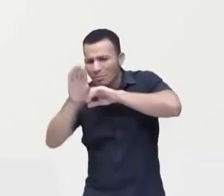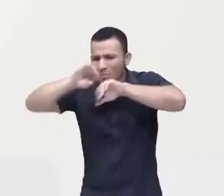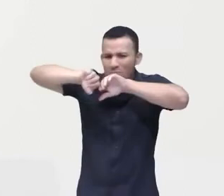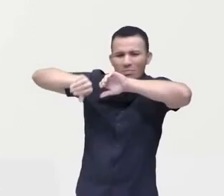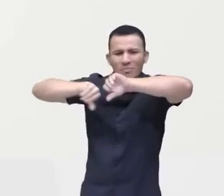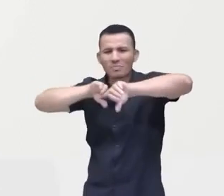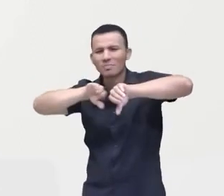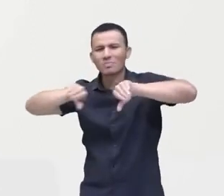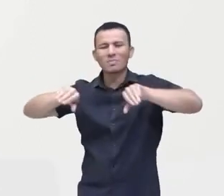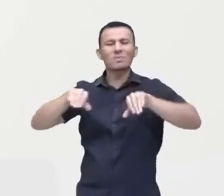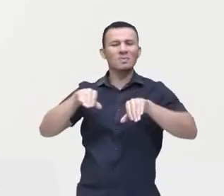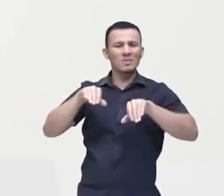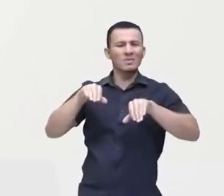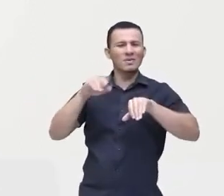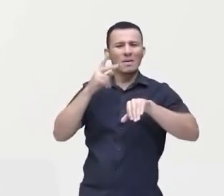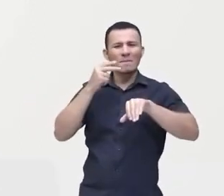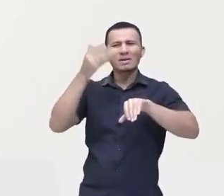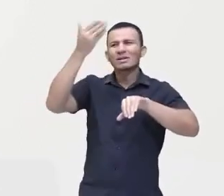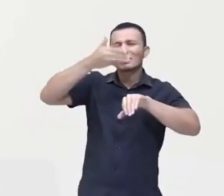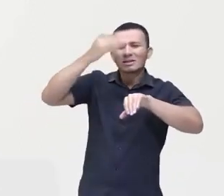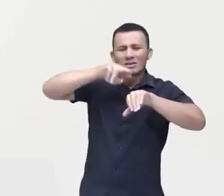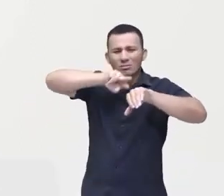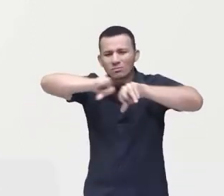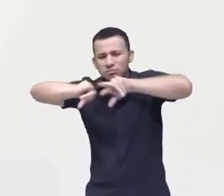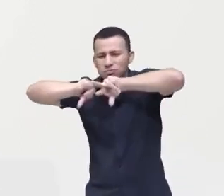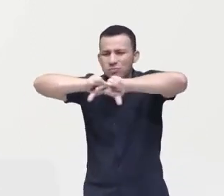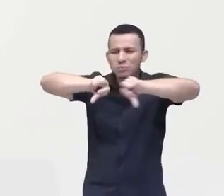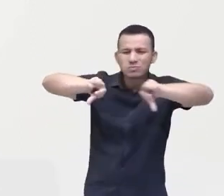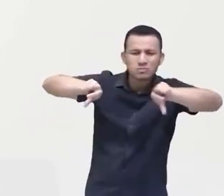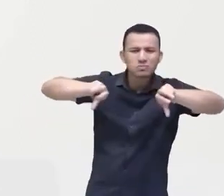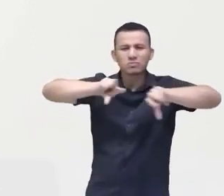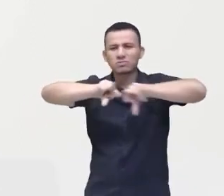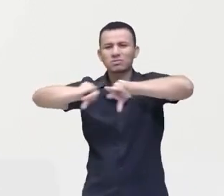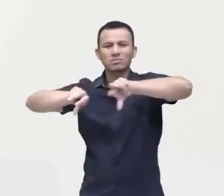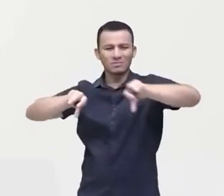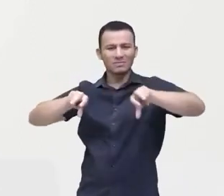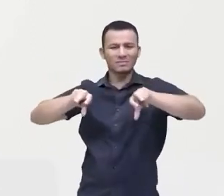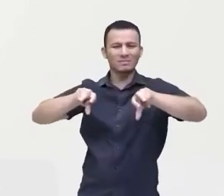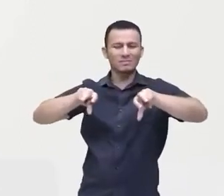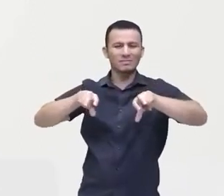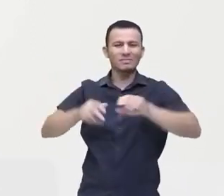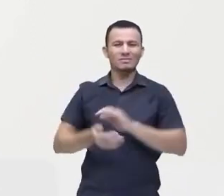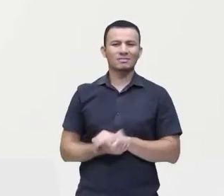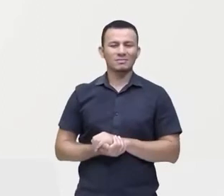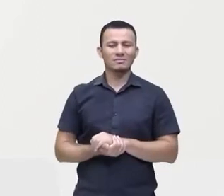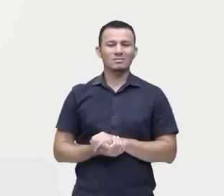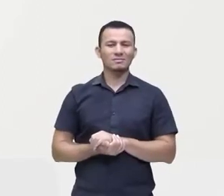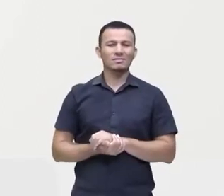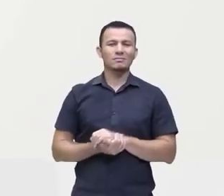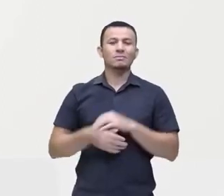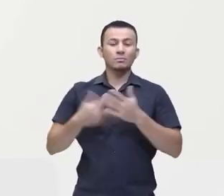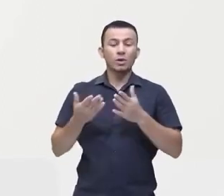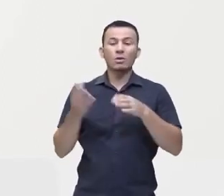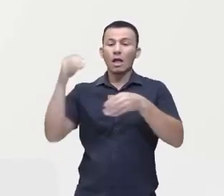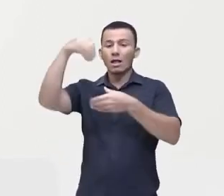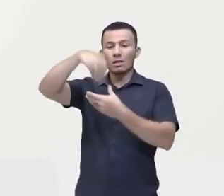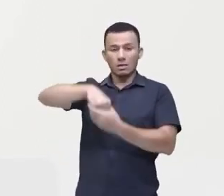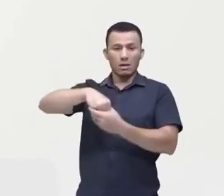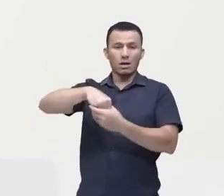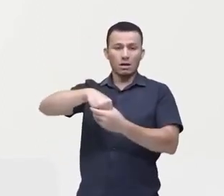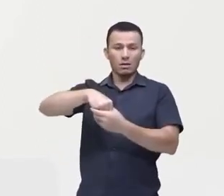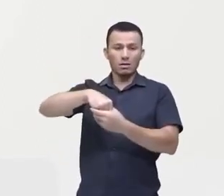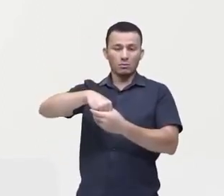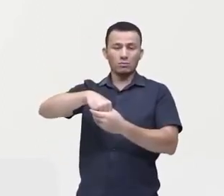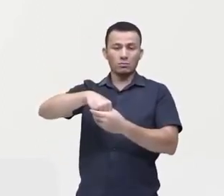Quando a gente parece um túnel. Quando a gente vai lá por dentro, quando a gente está passando, a gente está dentro